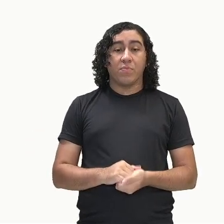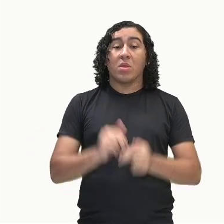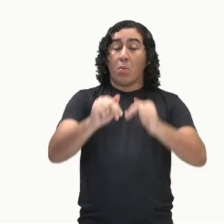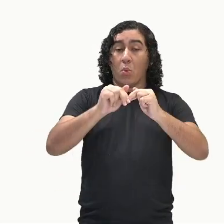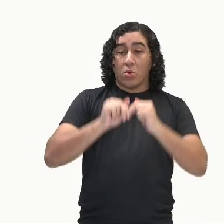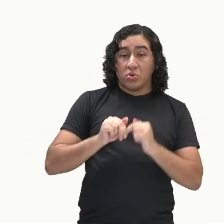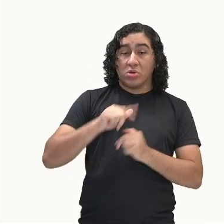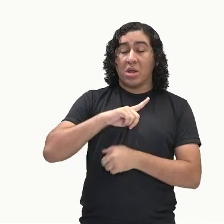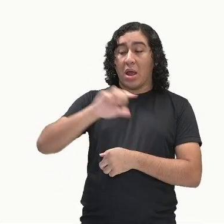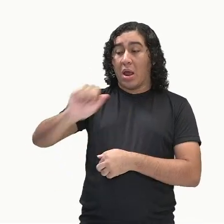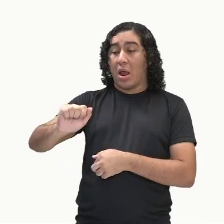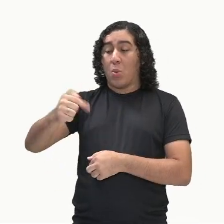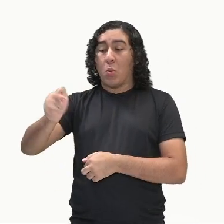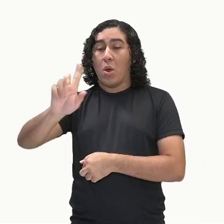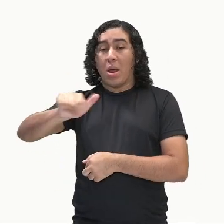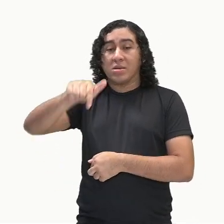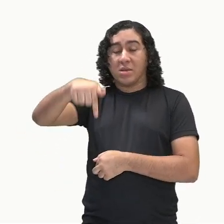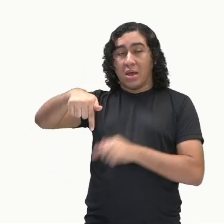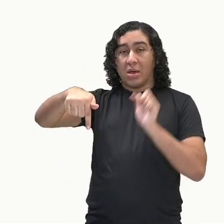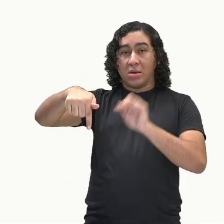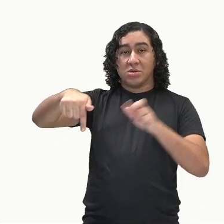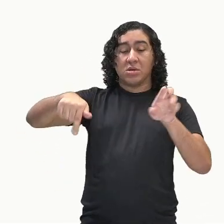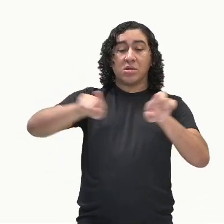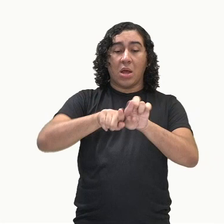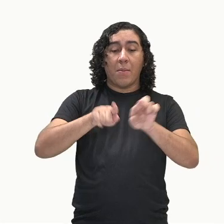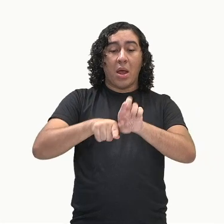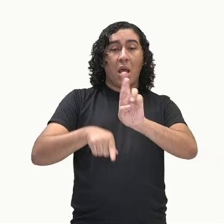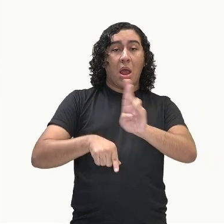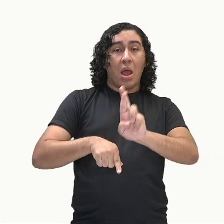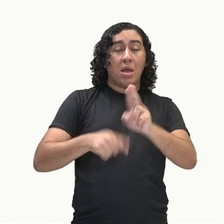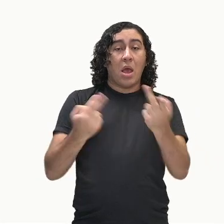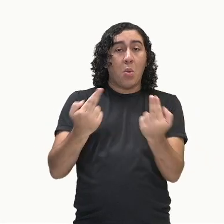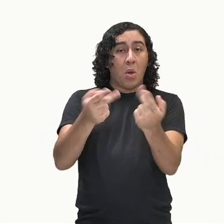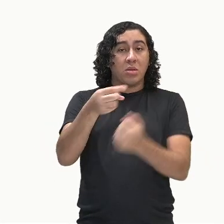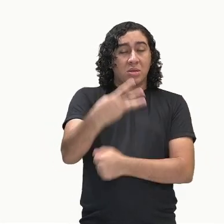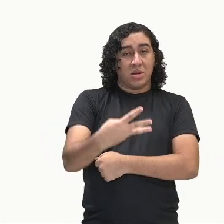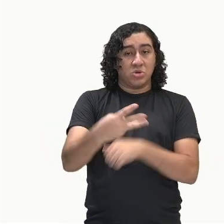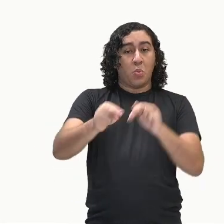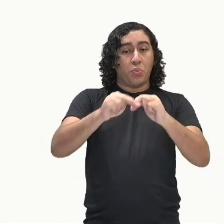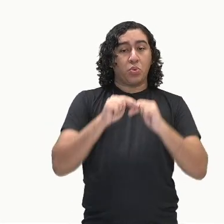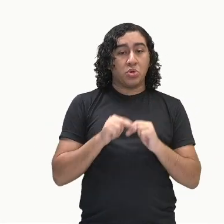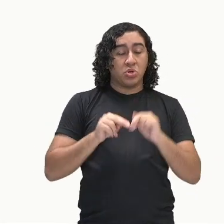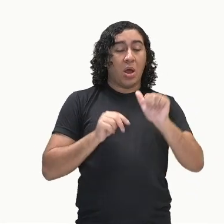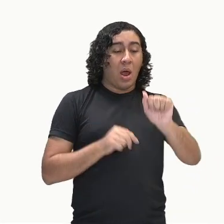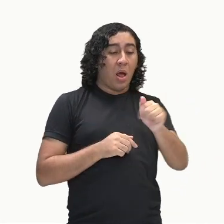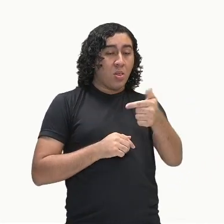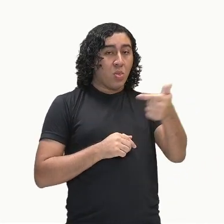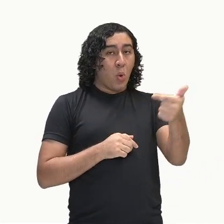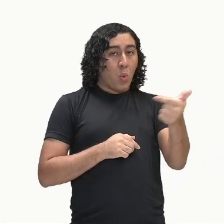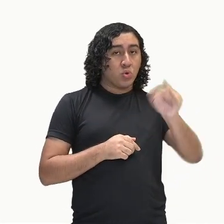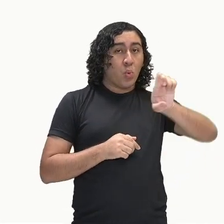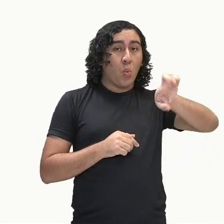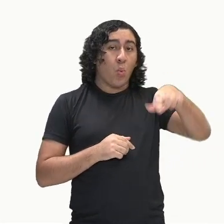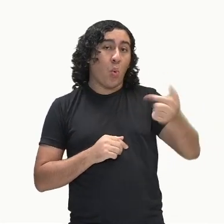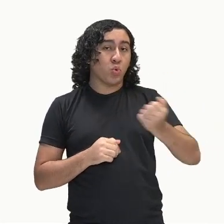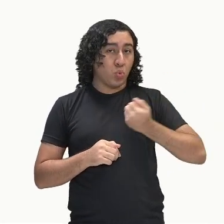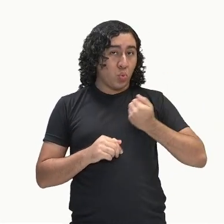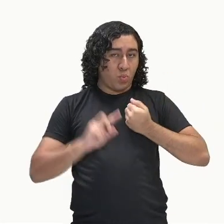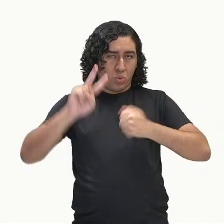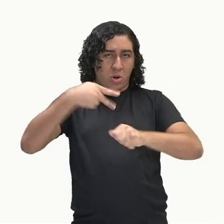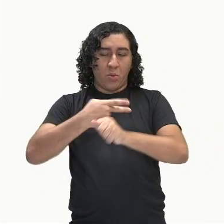E a razão, R igual a 3. Logo, o A2, que é o próximo termo, depois de